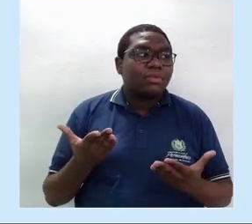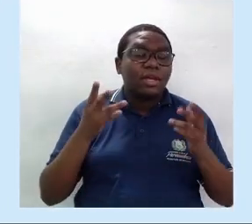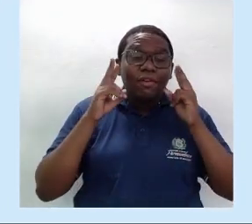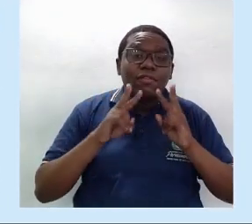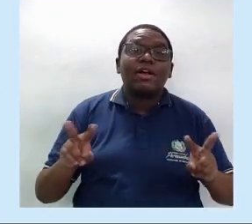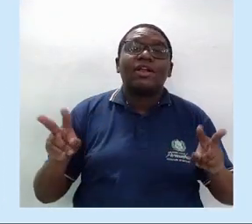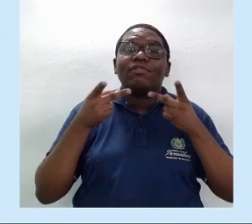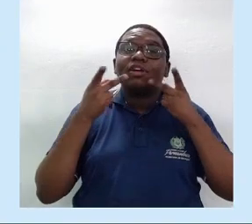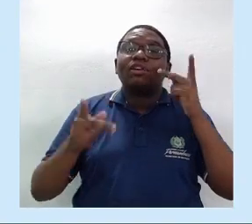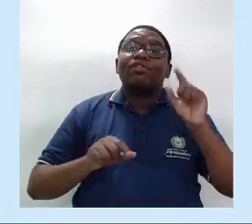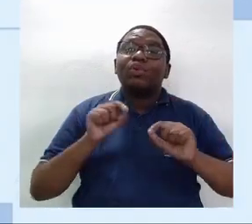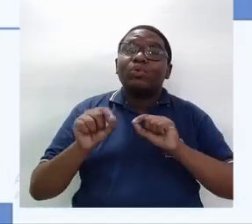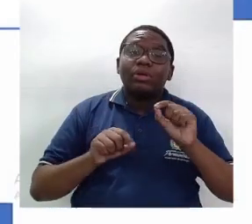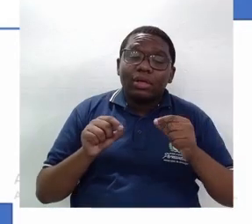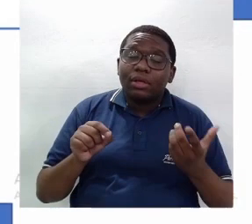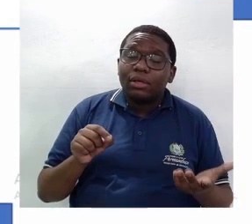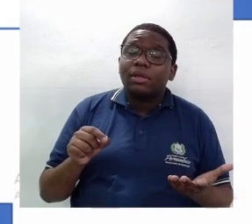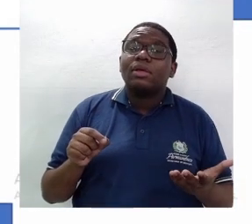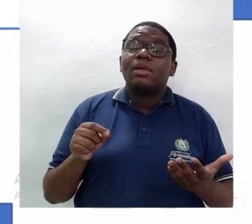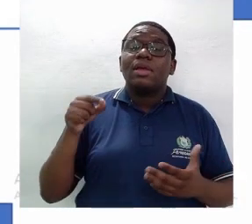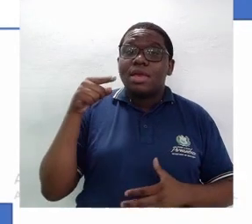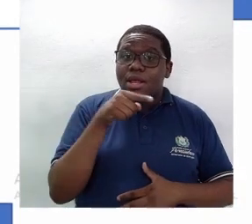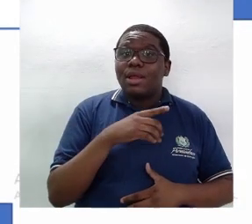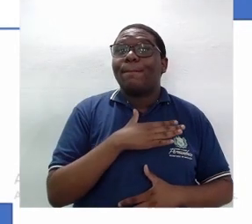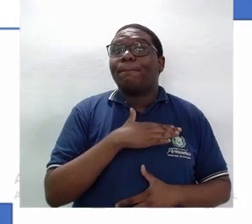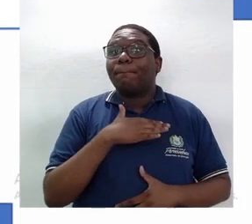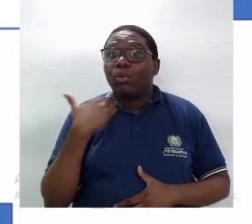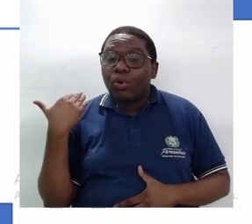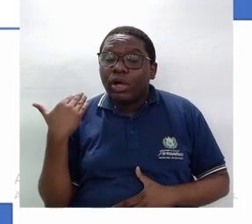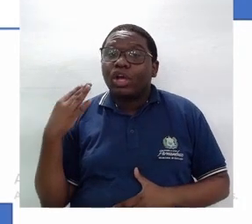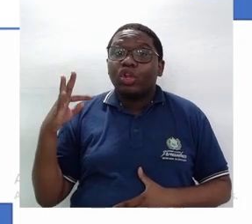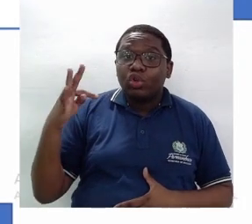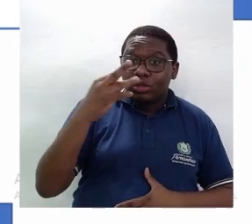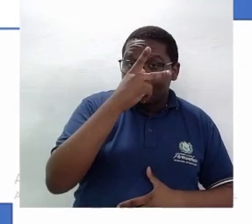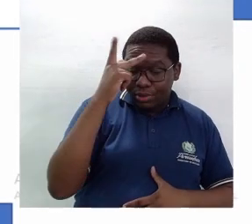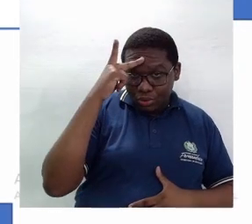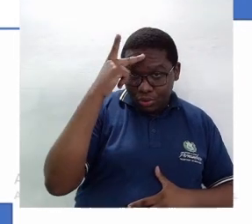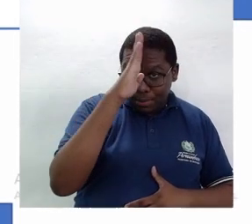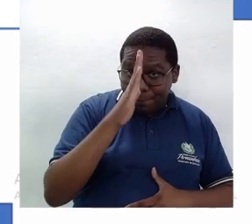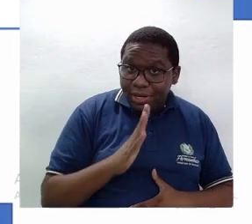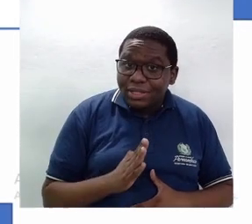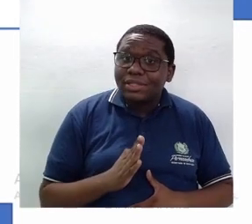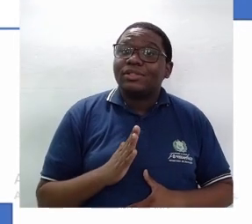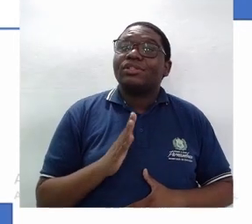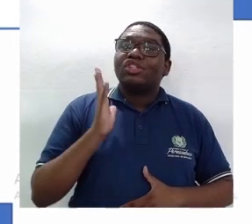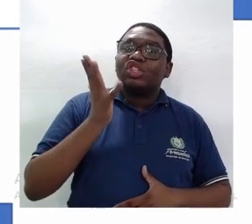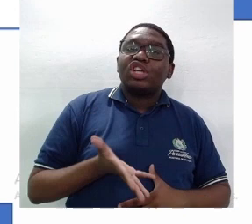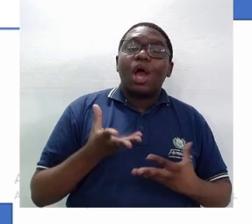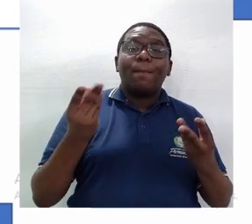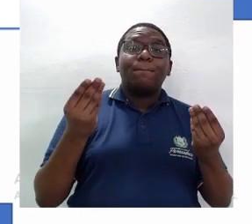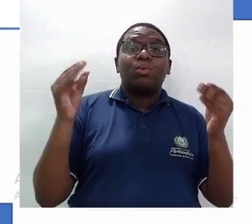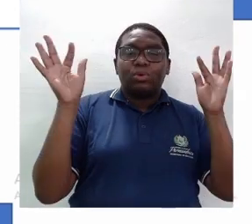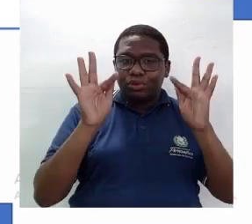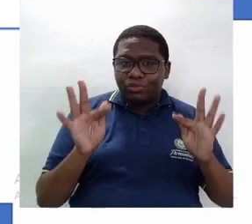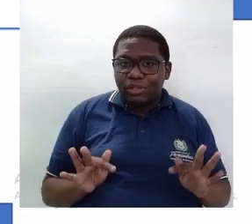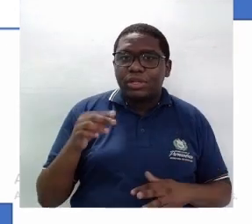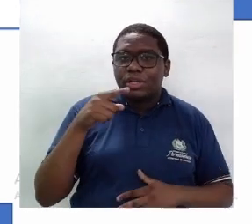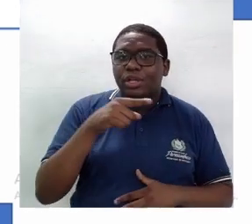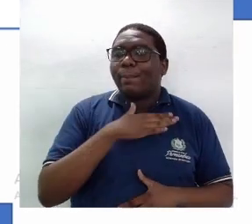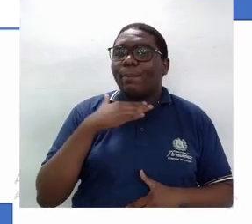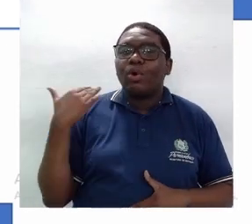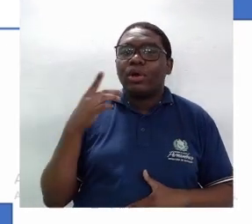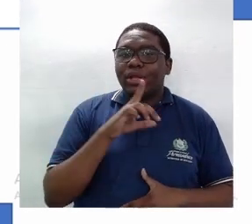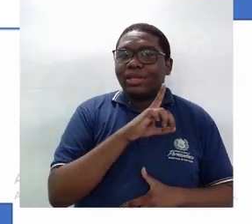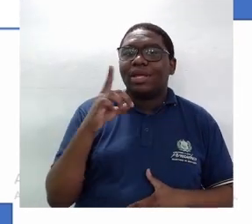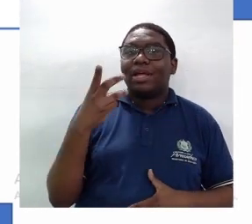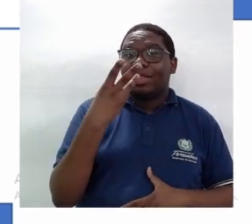dizia. Chico dizia que iria morrer quando todos os brasileiros estivessem muito felizes. Morreu no dia